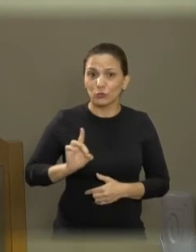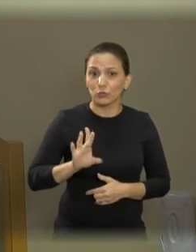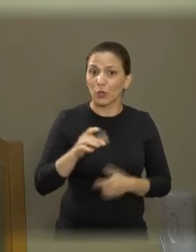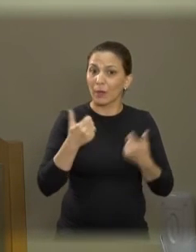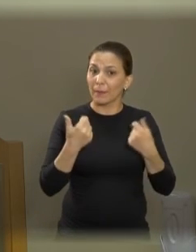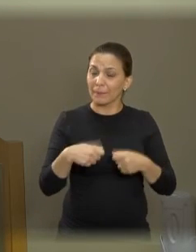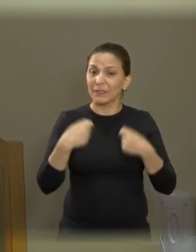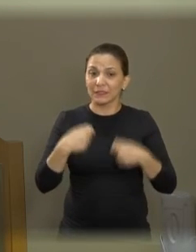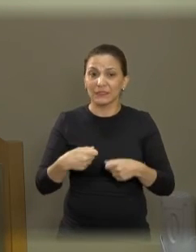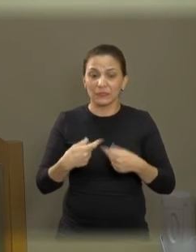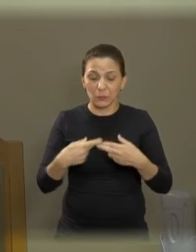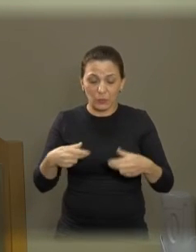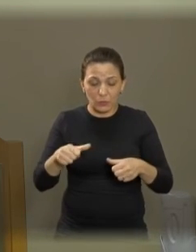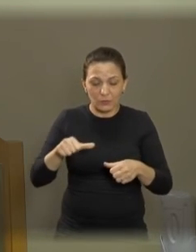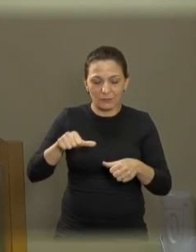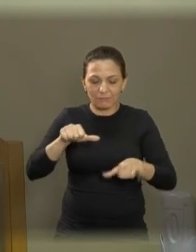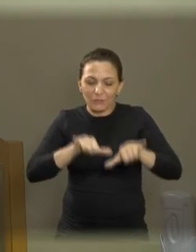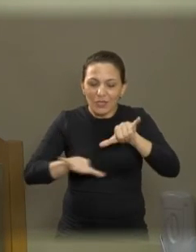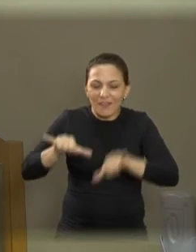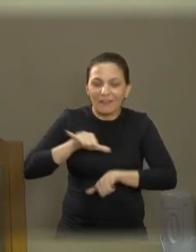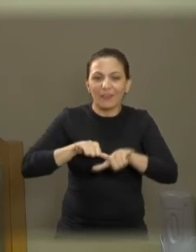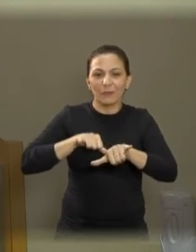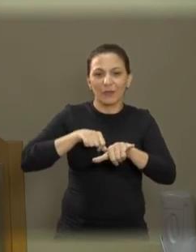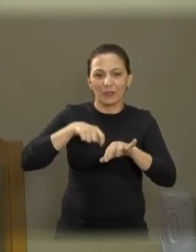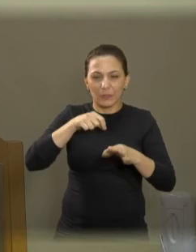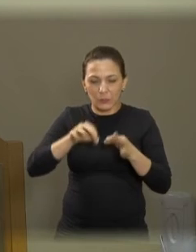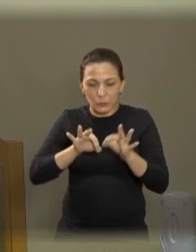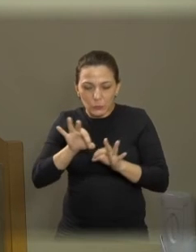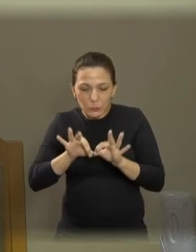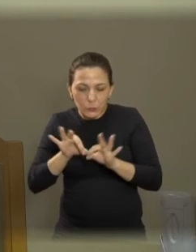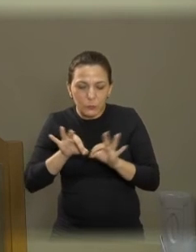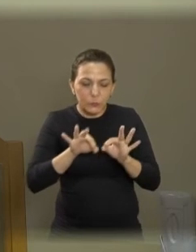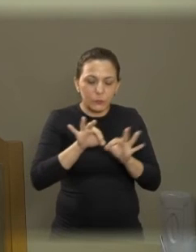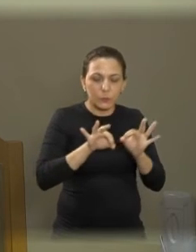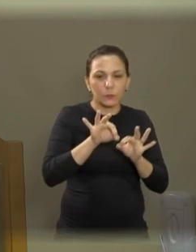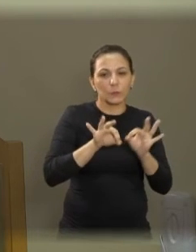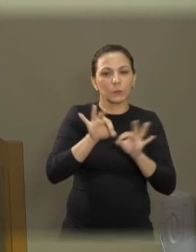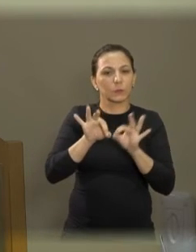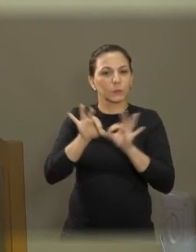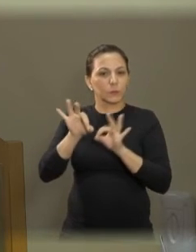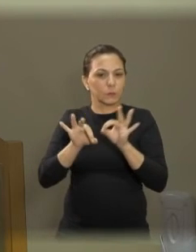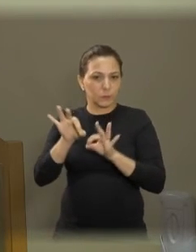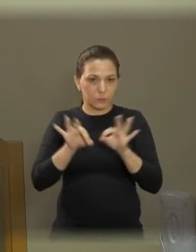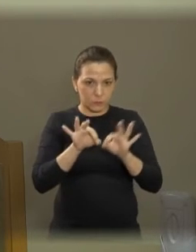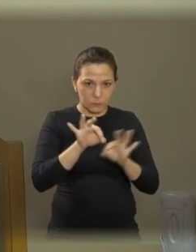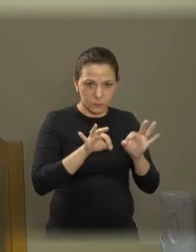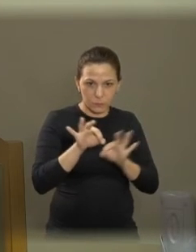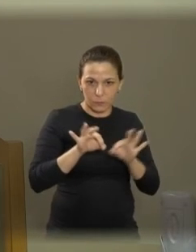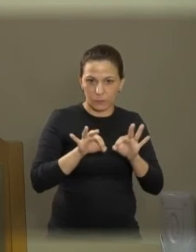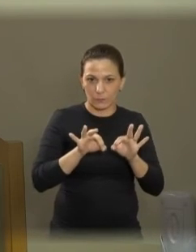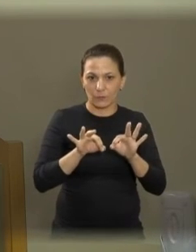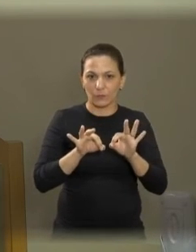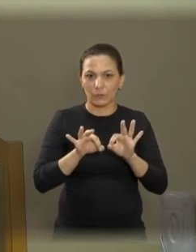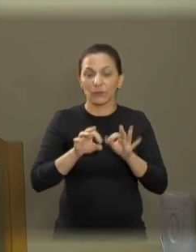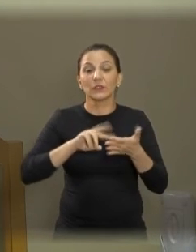de um tensoativo. E os tensoativos são detergentes também. Ou